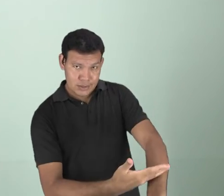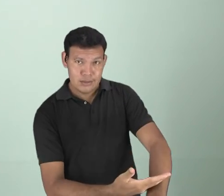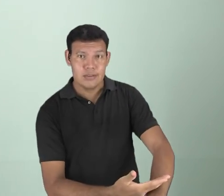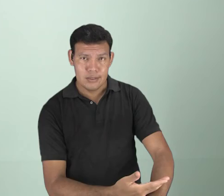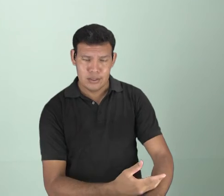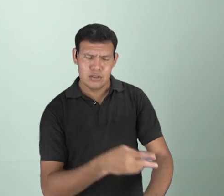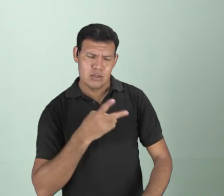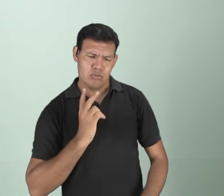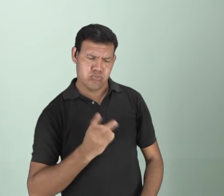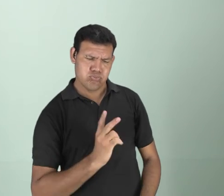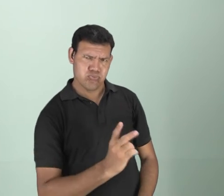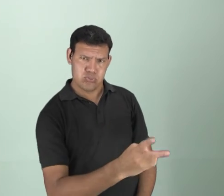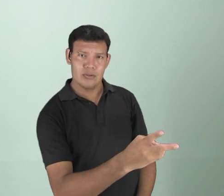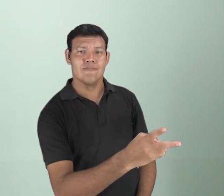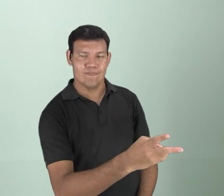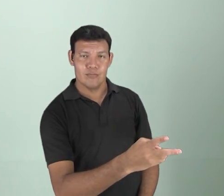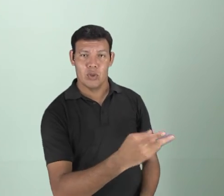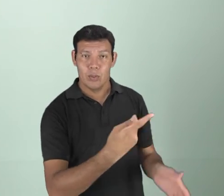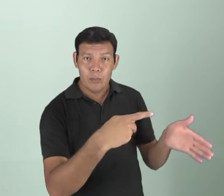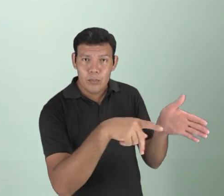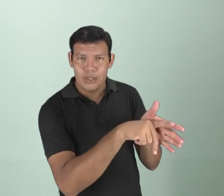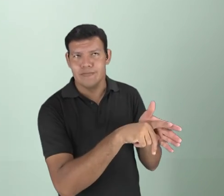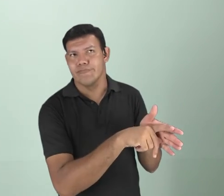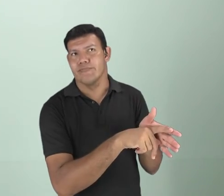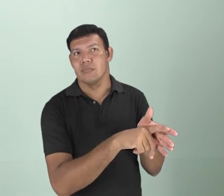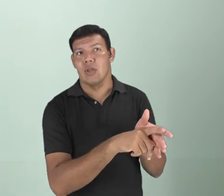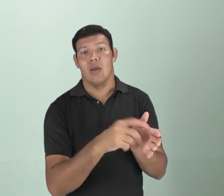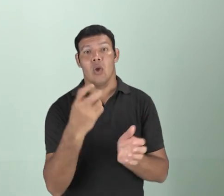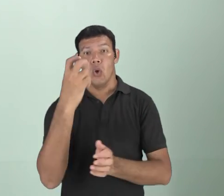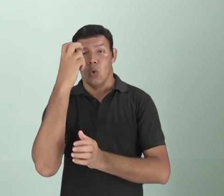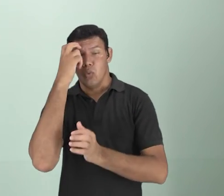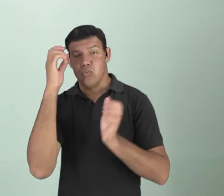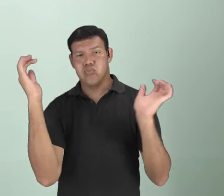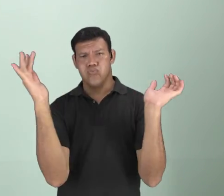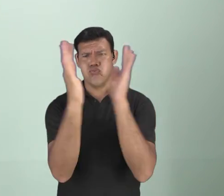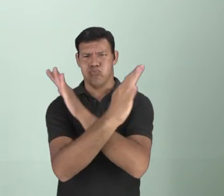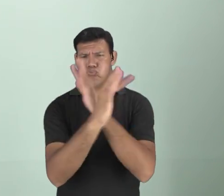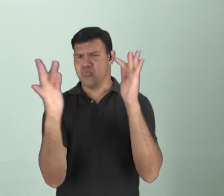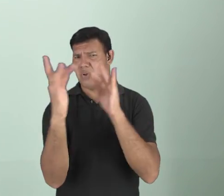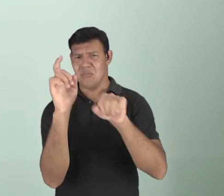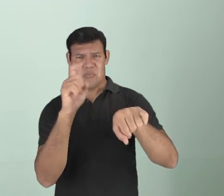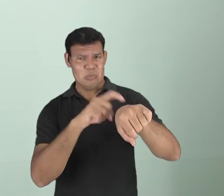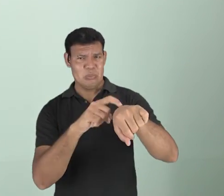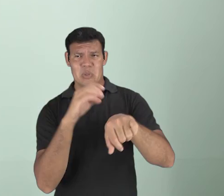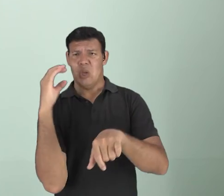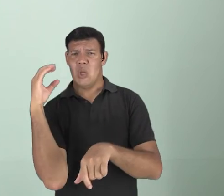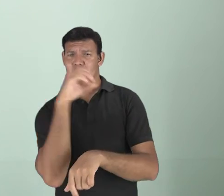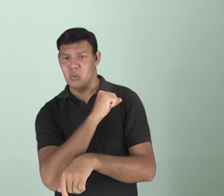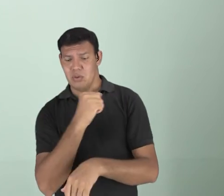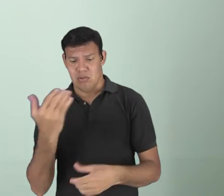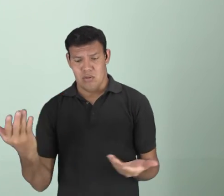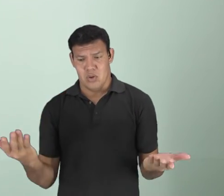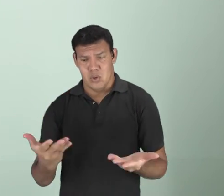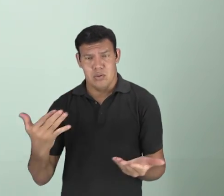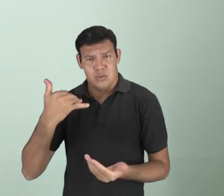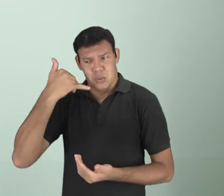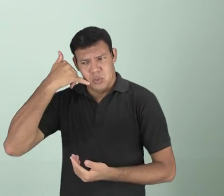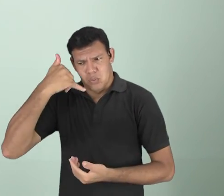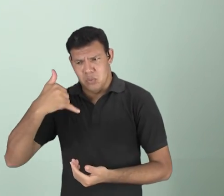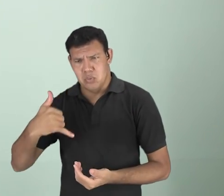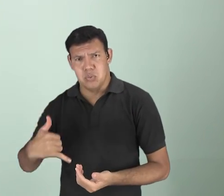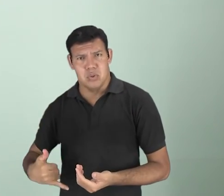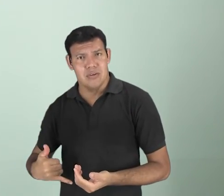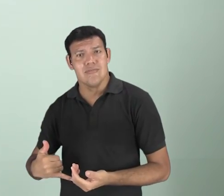algo permanente. A cultura de massa é algo momentâneo. Hoje eu tenho um celular que ele é o